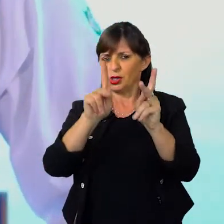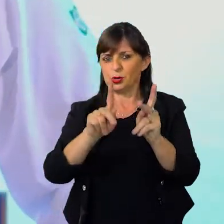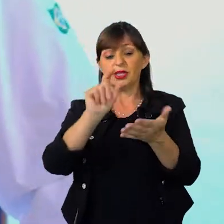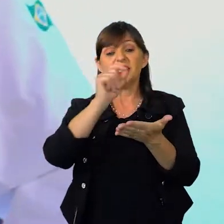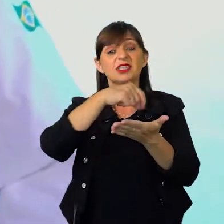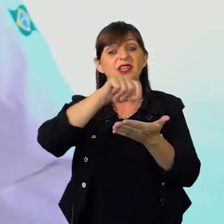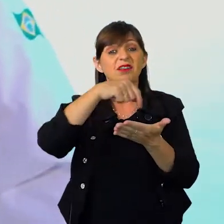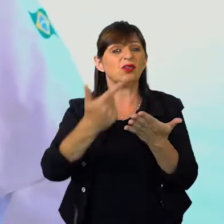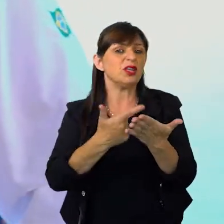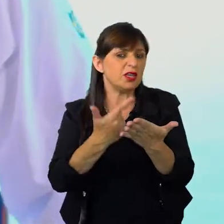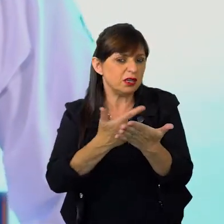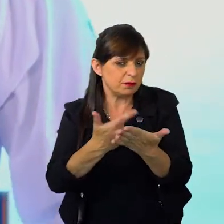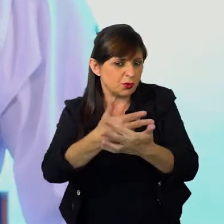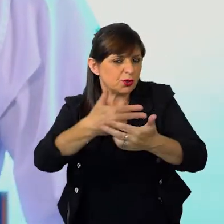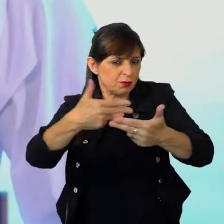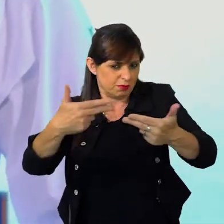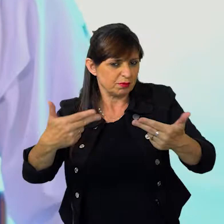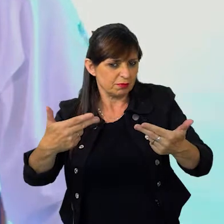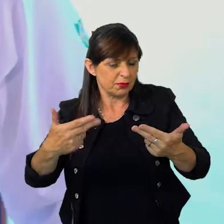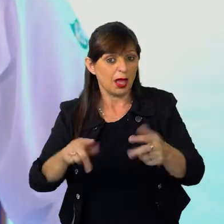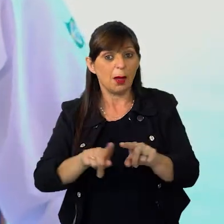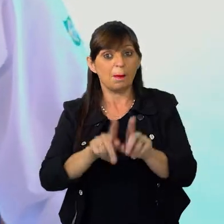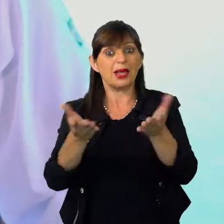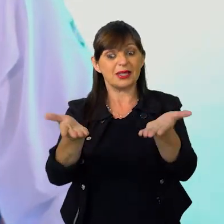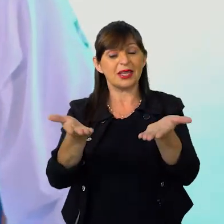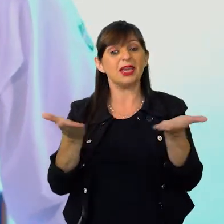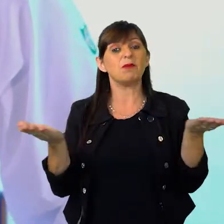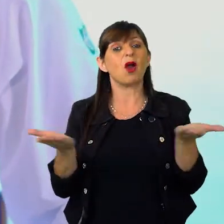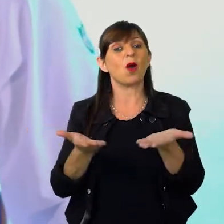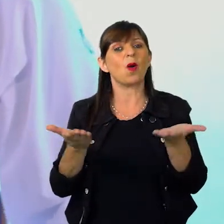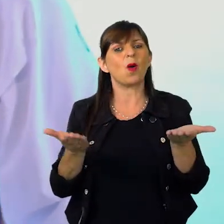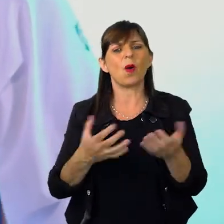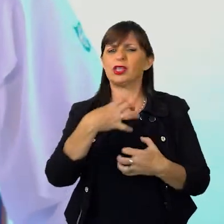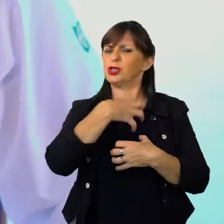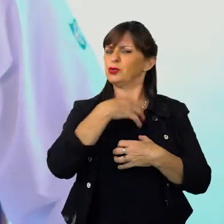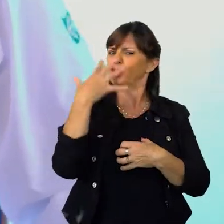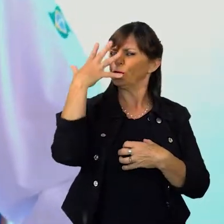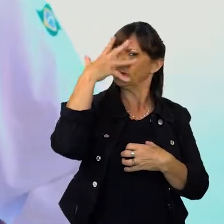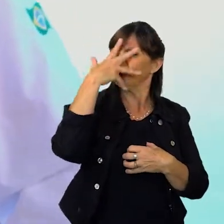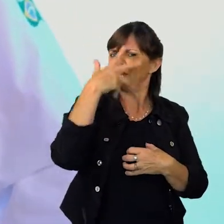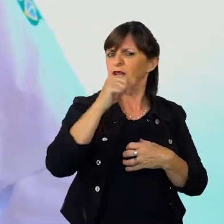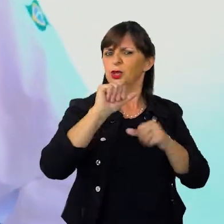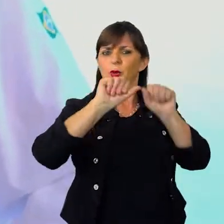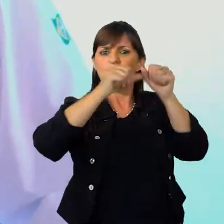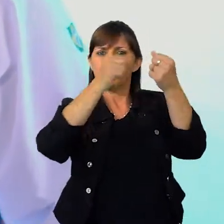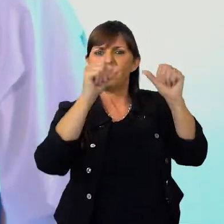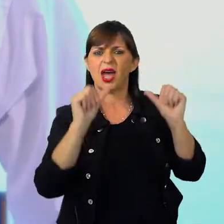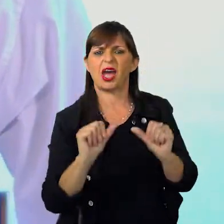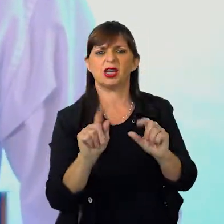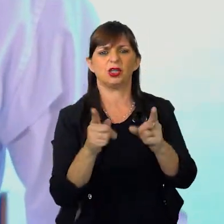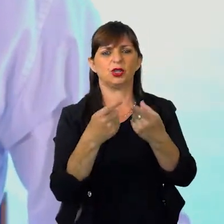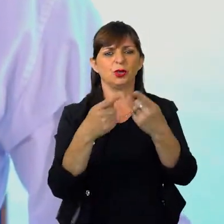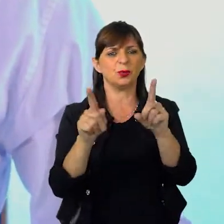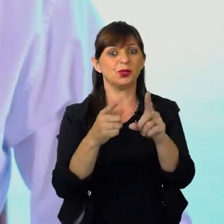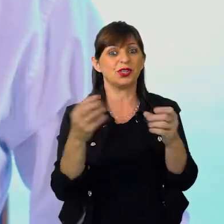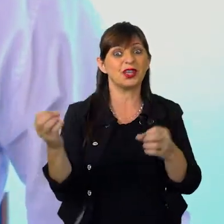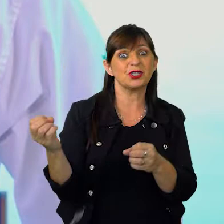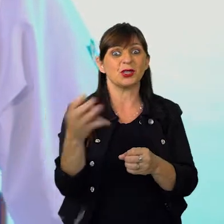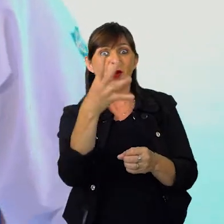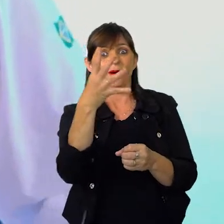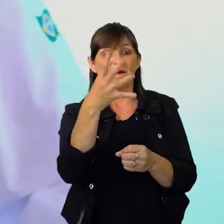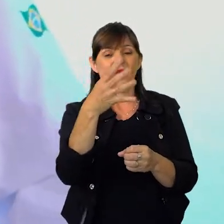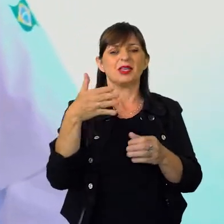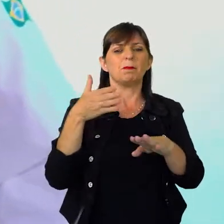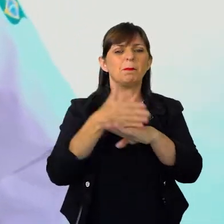tentamos de forma bonita encantadora com imagens com músicas novas com é